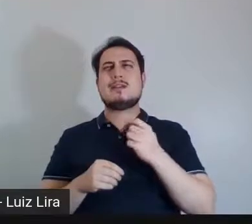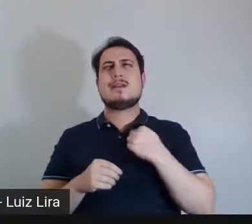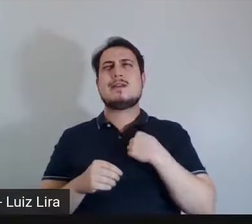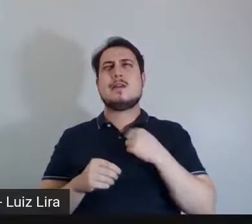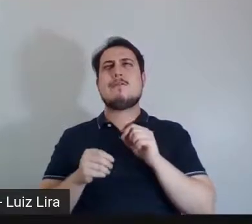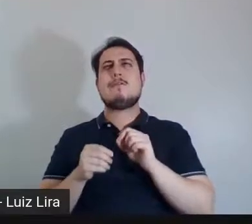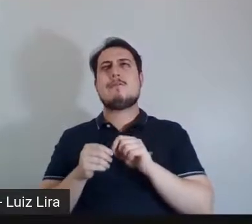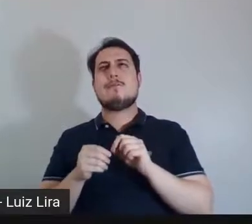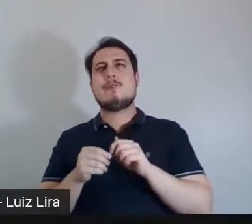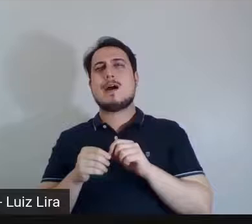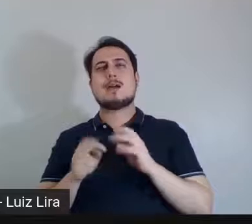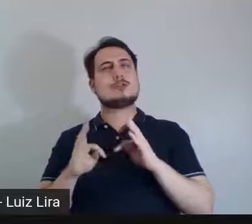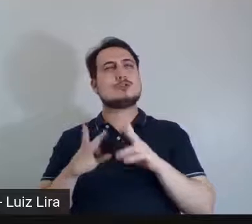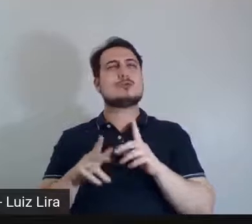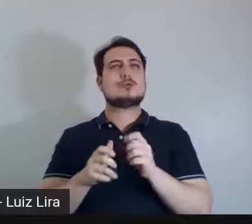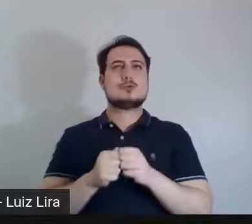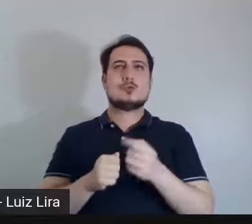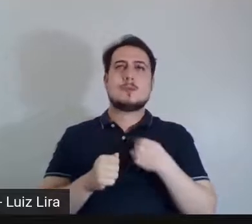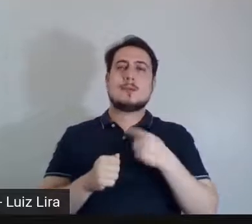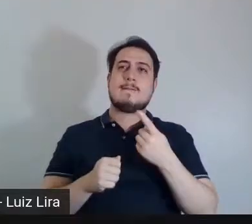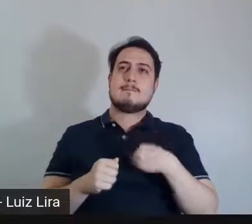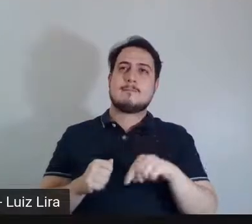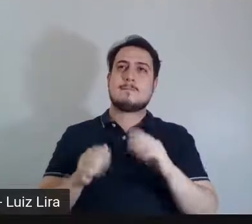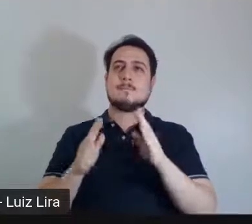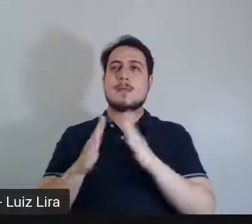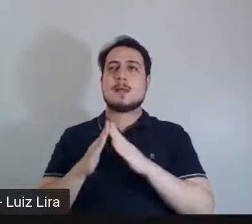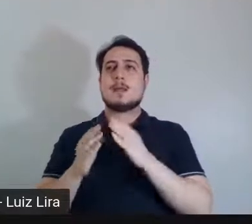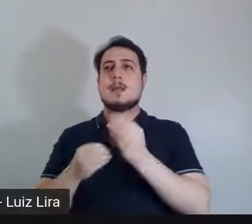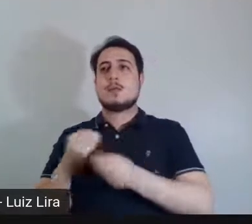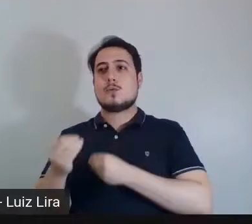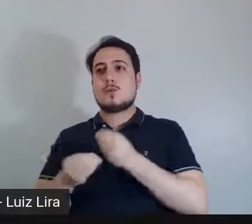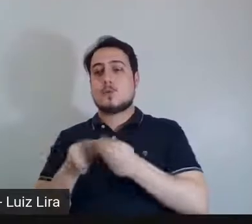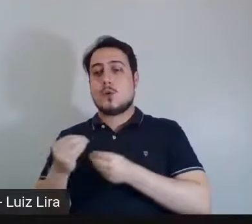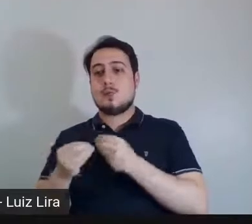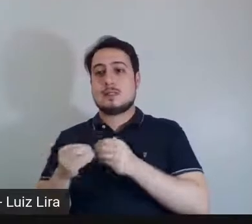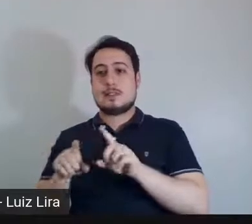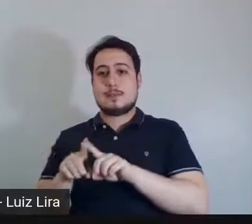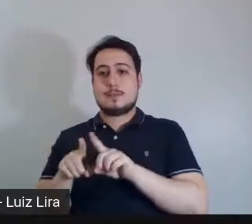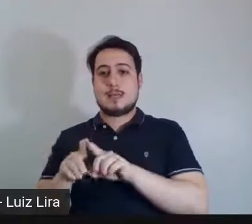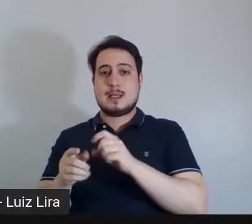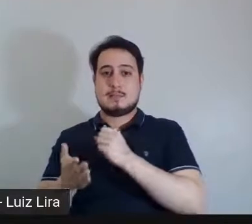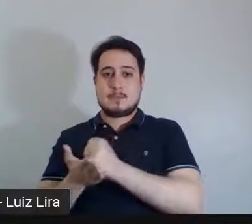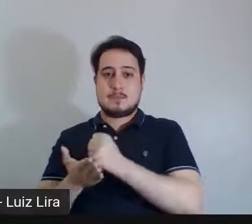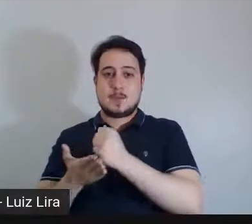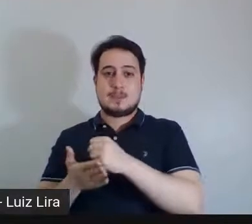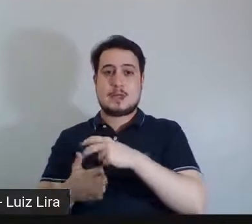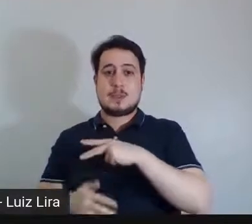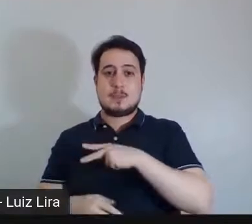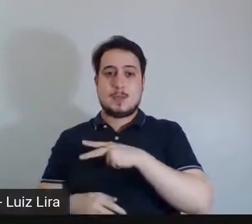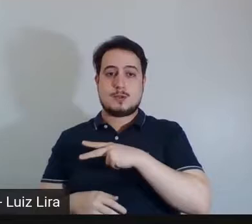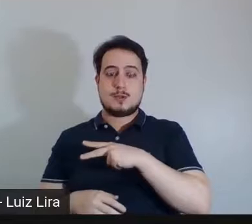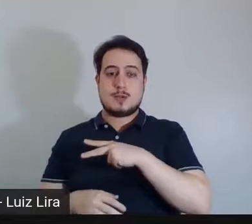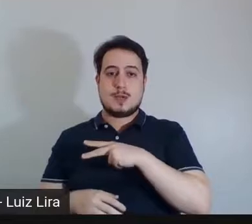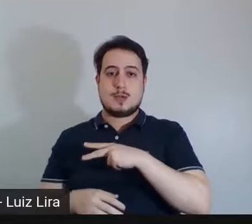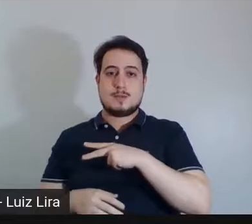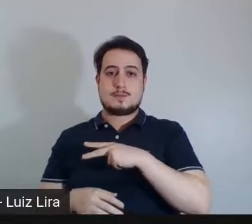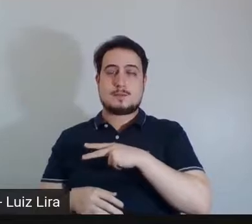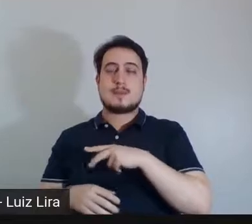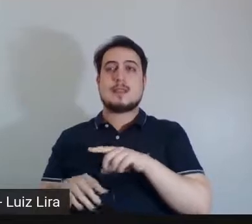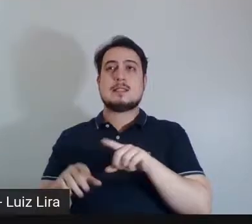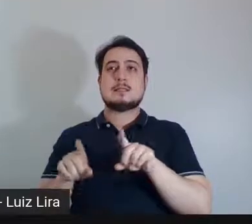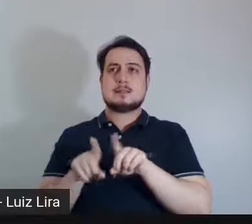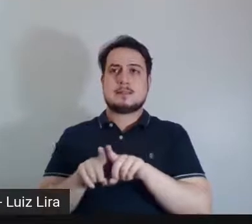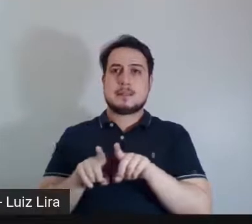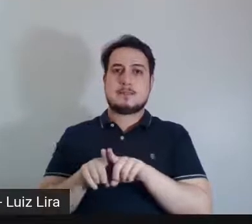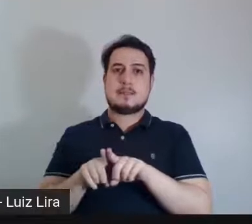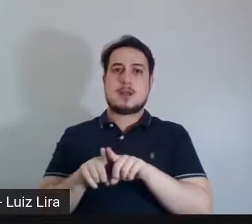todo mundo que está indo para casa e com as pessoas que são os colaboradores, os terceirizados. E também pegou as SEGES também,